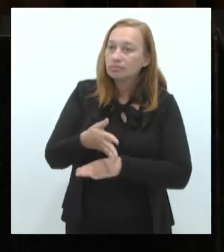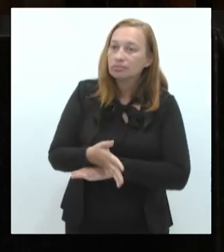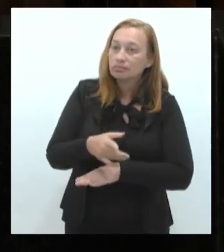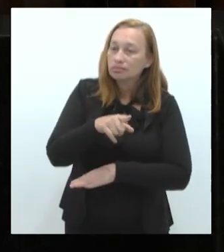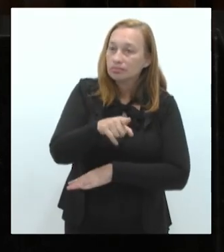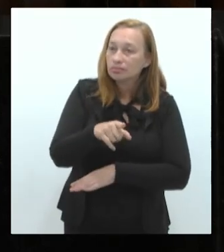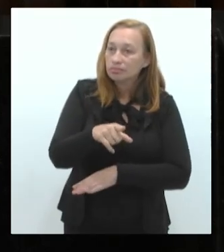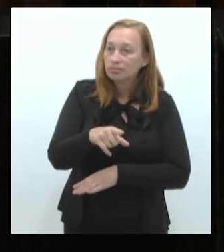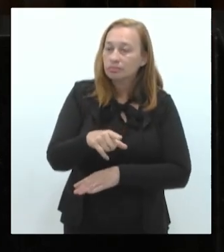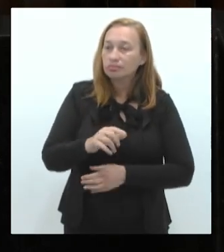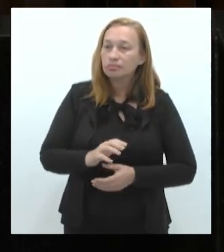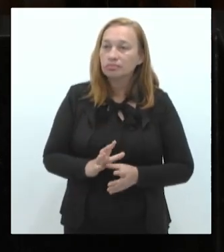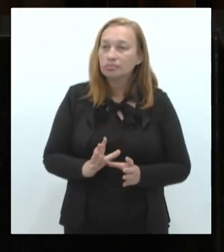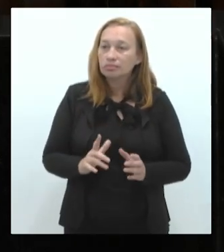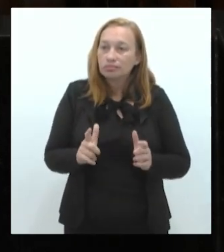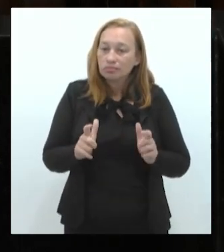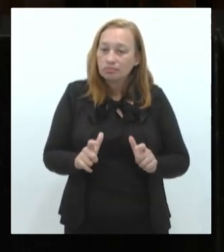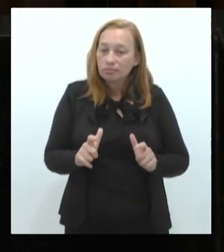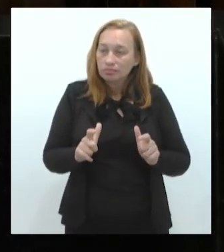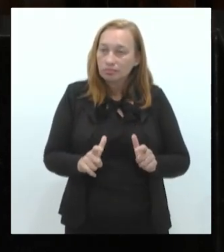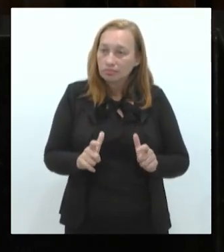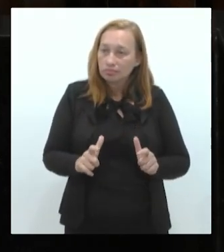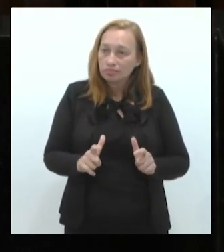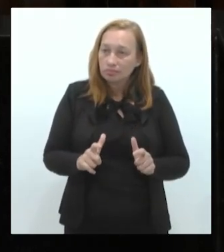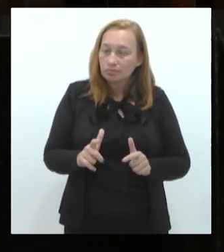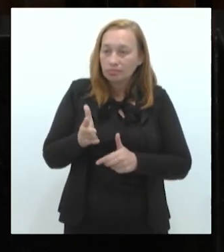numa câmarazinha que estava instalada,